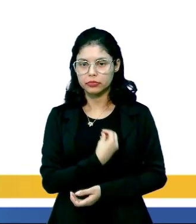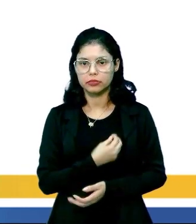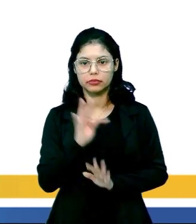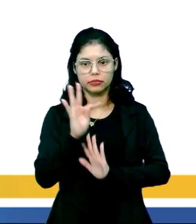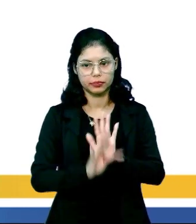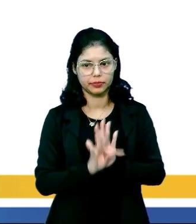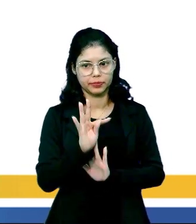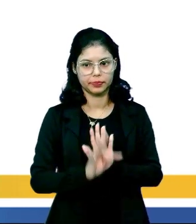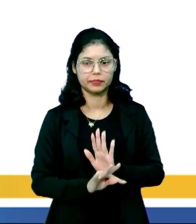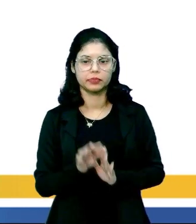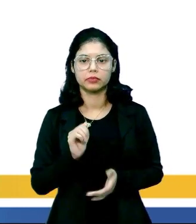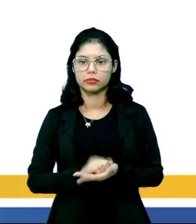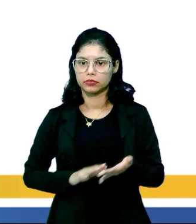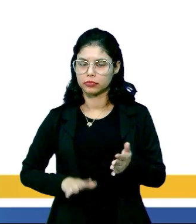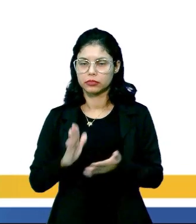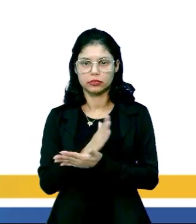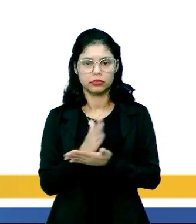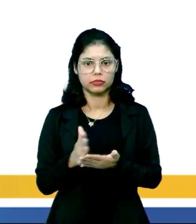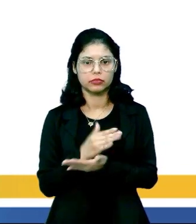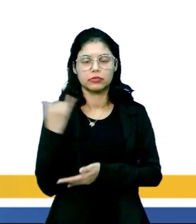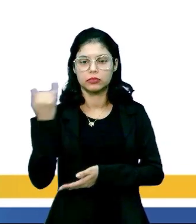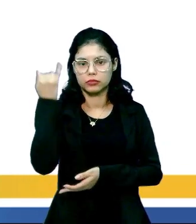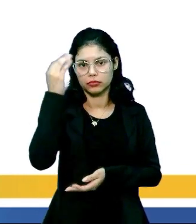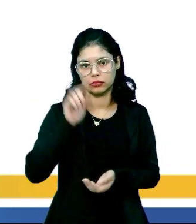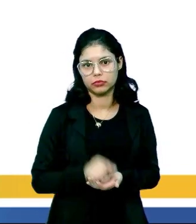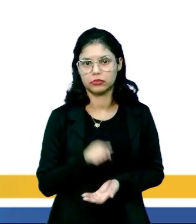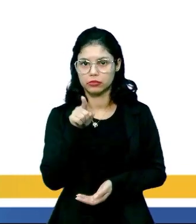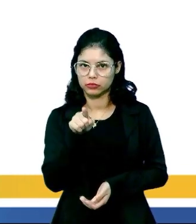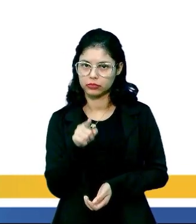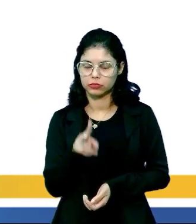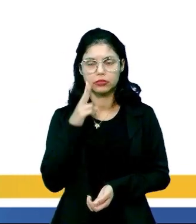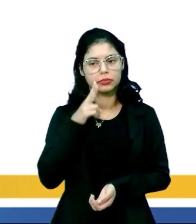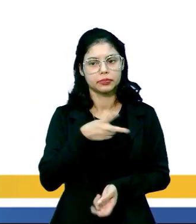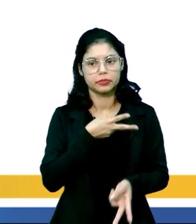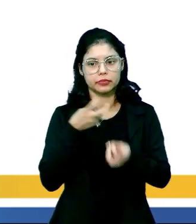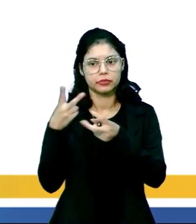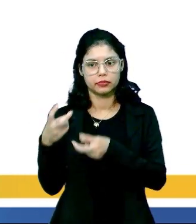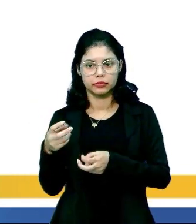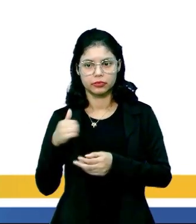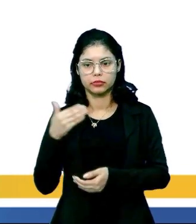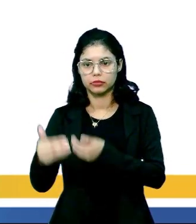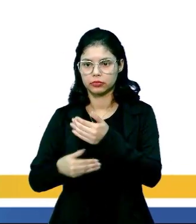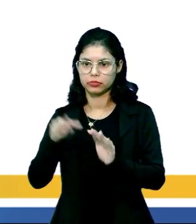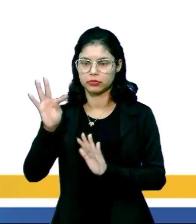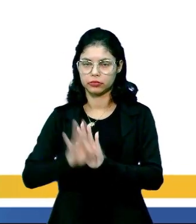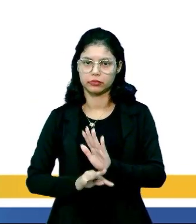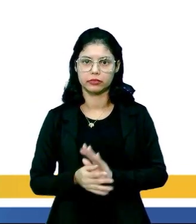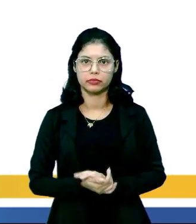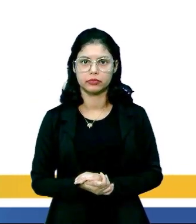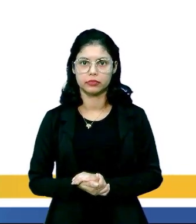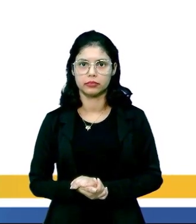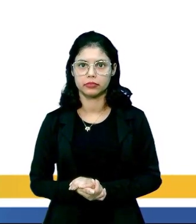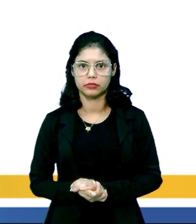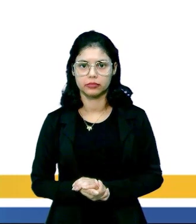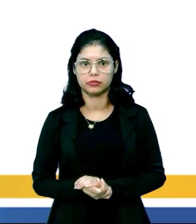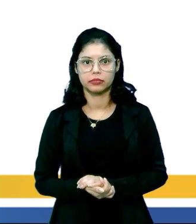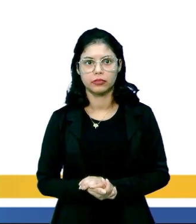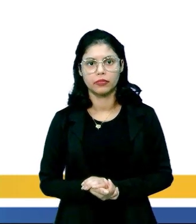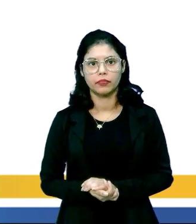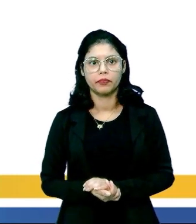texto né exercendo alguma função aí que vocês devem ter observado ao longo de todo o texto